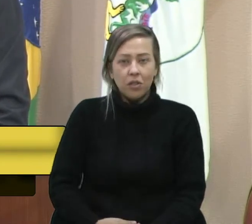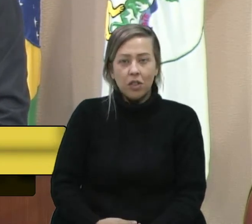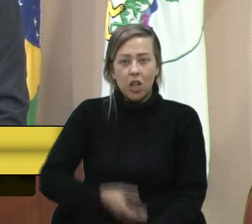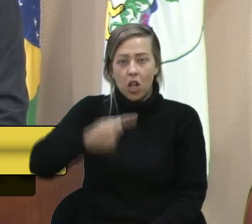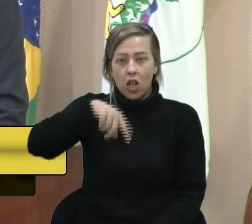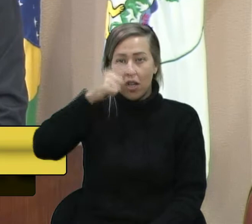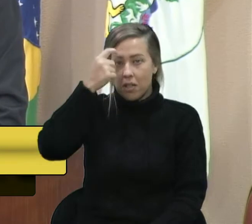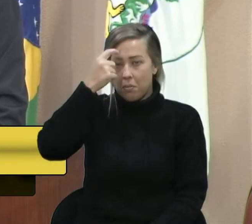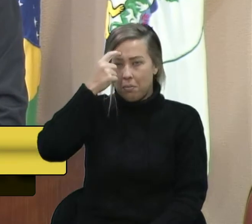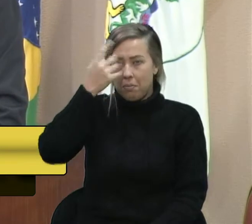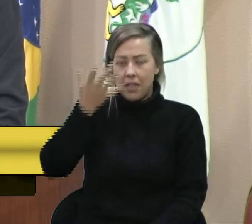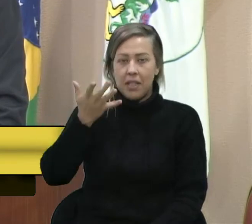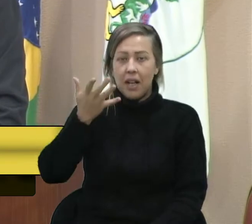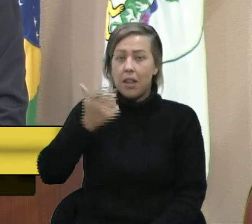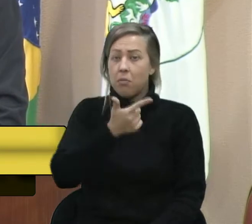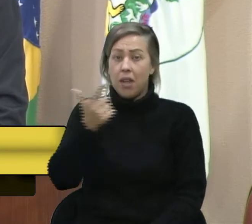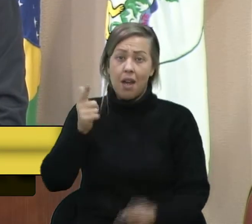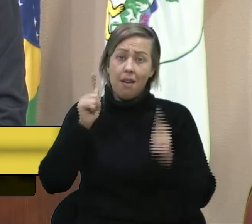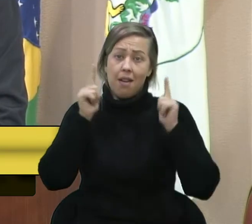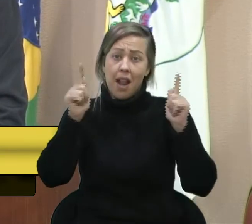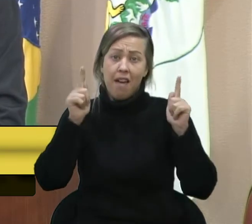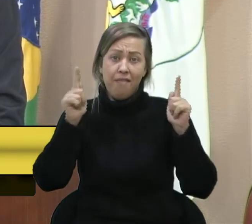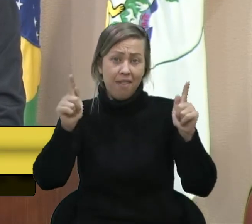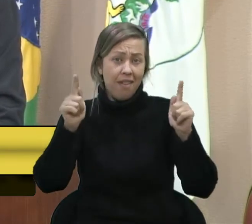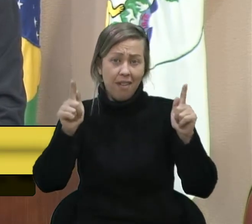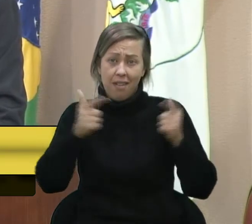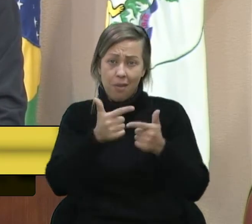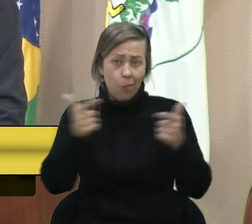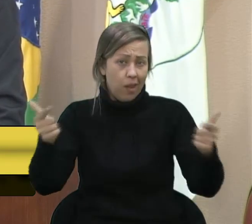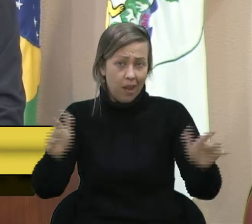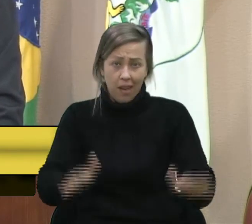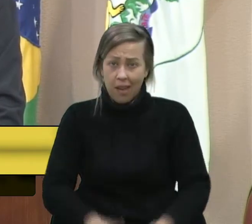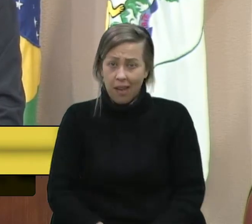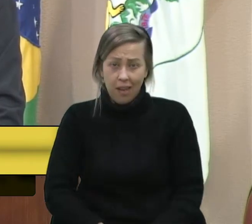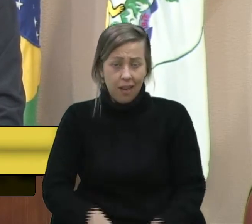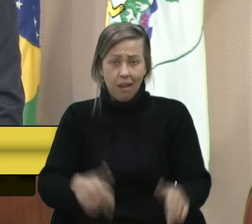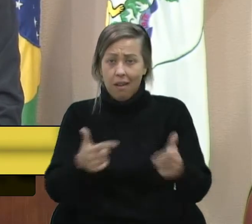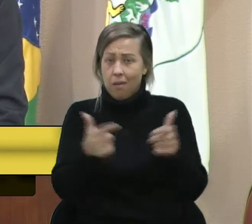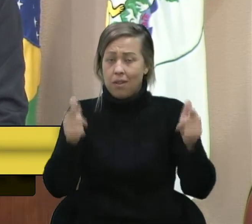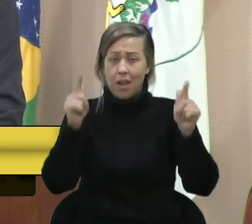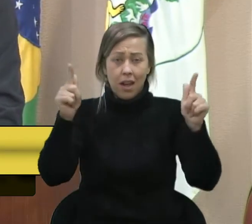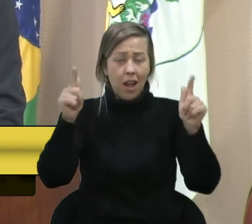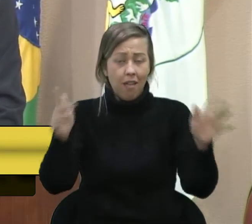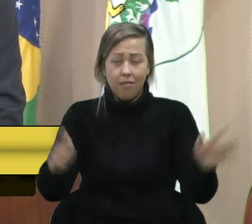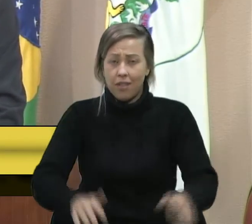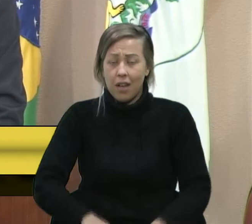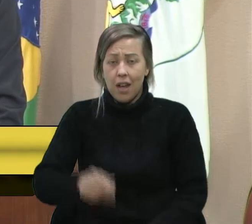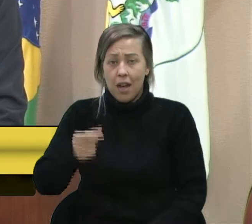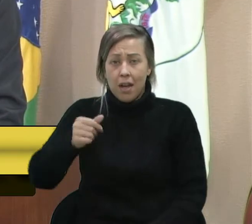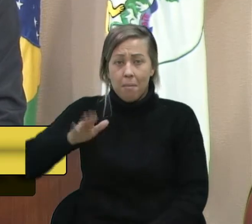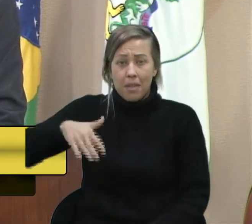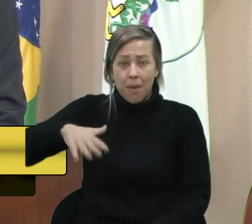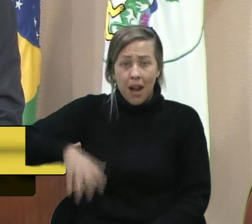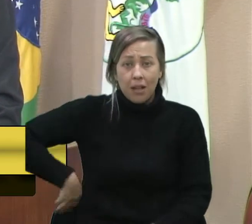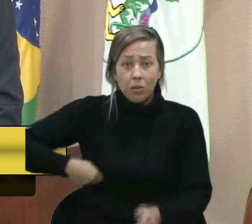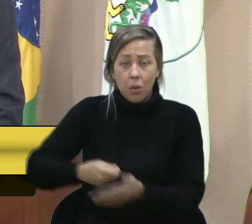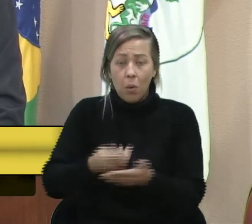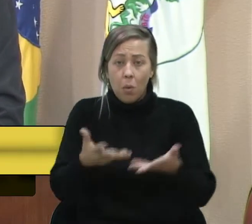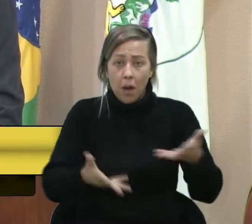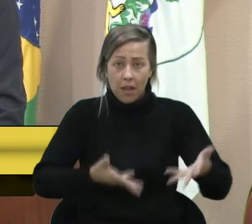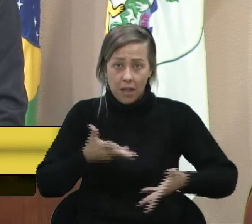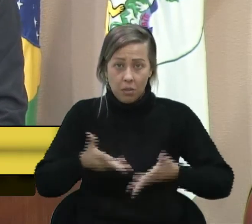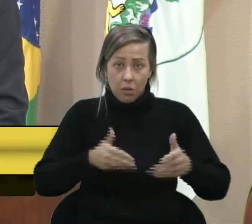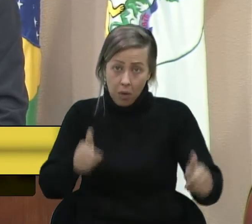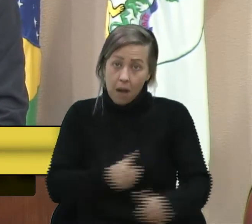de greves em rede privada, né? Pessoal, né? Não tem esse tipo de coisa. Seria mais barato, o atendimento, como se sabe,